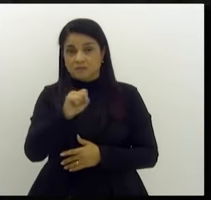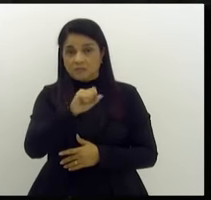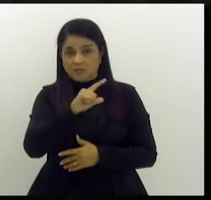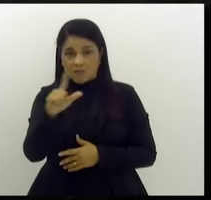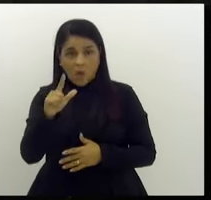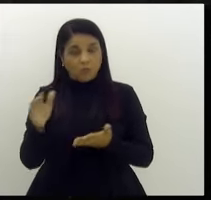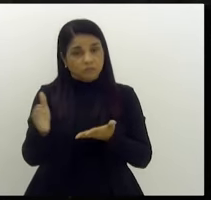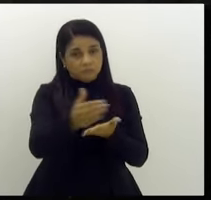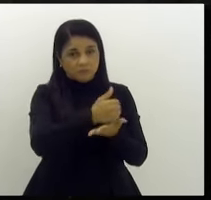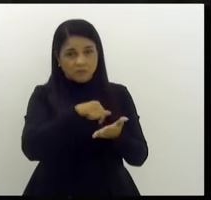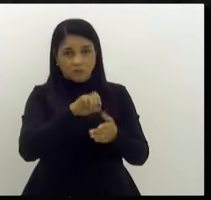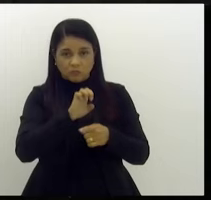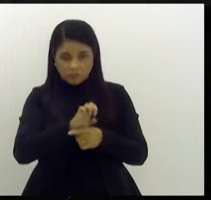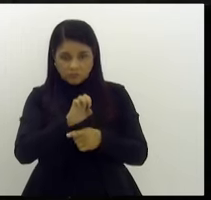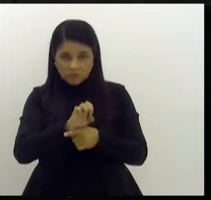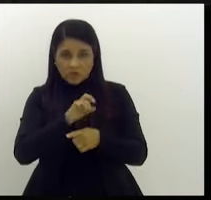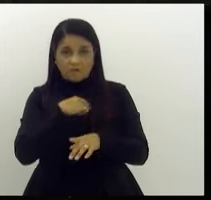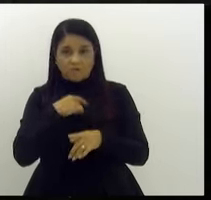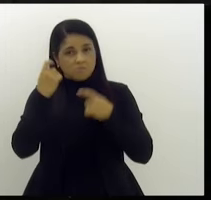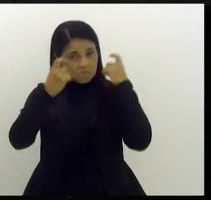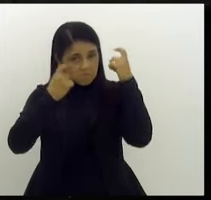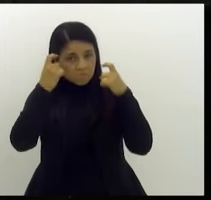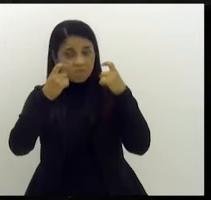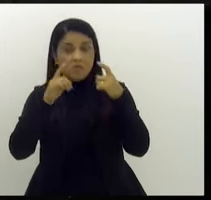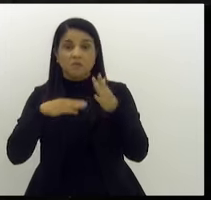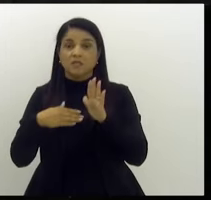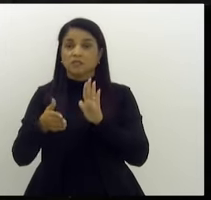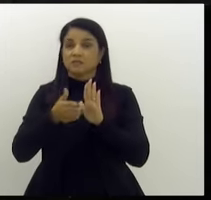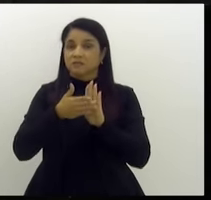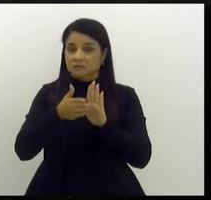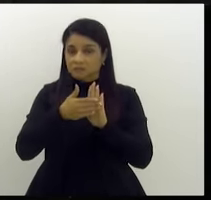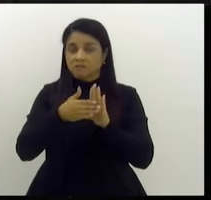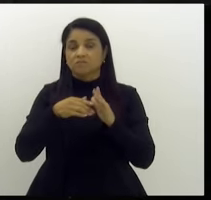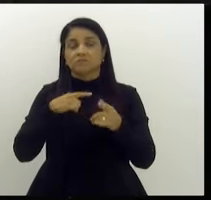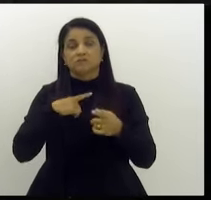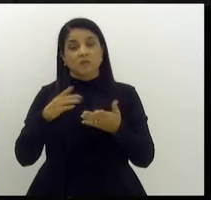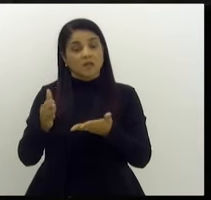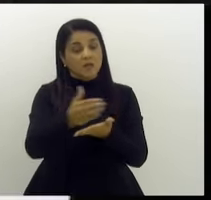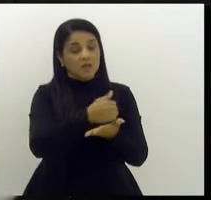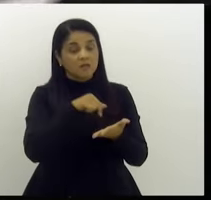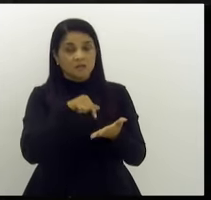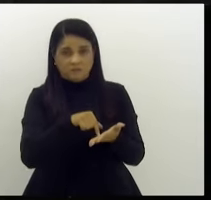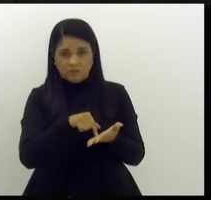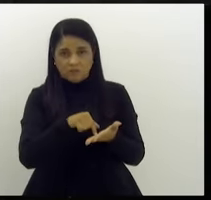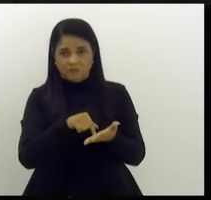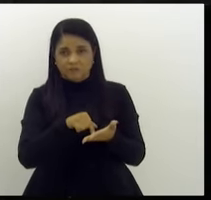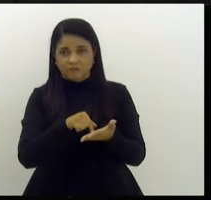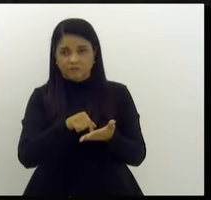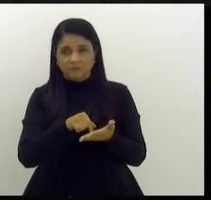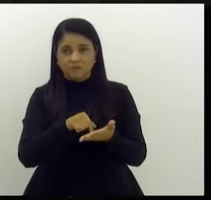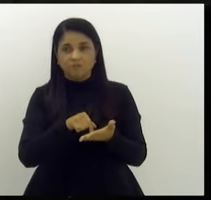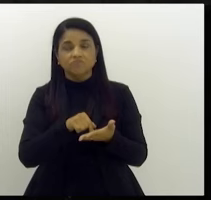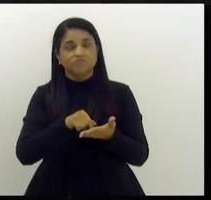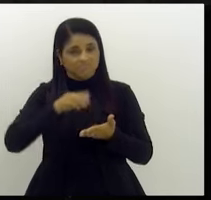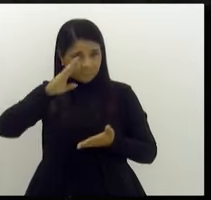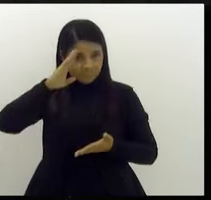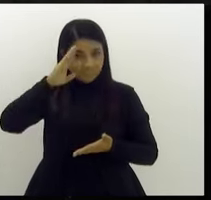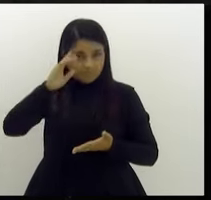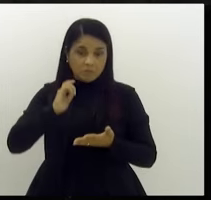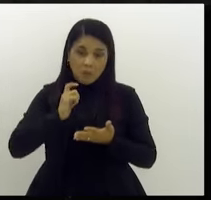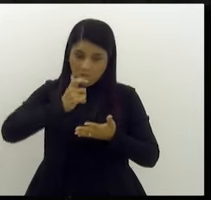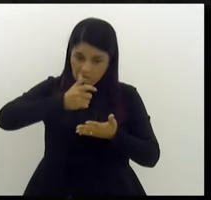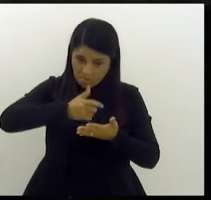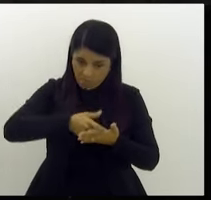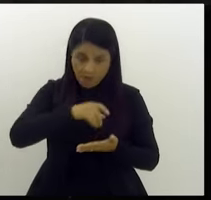e por isso trazemos três simples propostas para arrecadação ao invés de a gente tem a prioridade do pagamento do